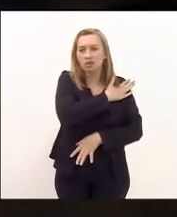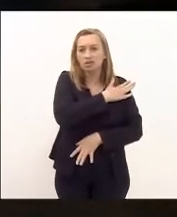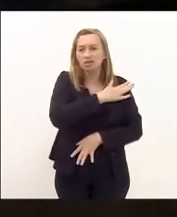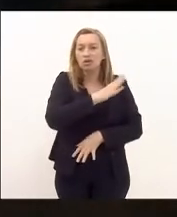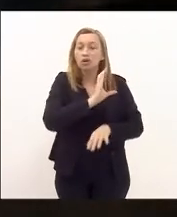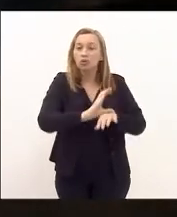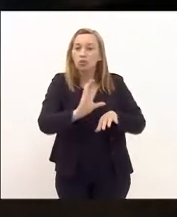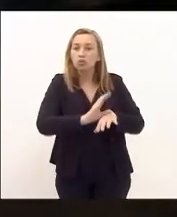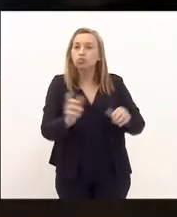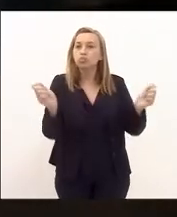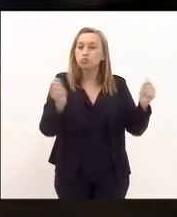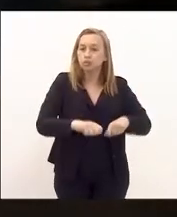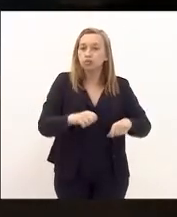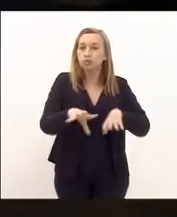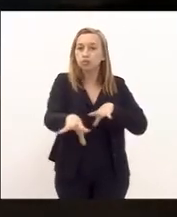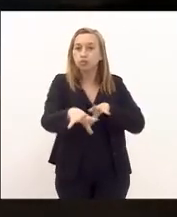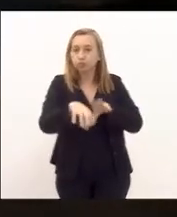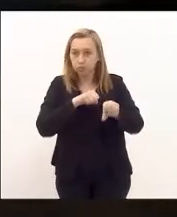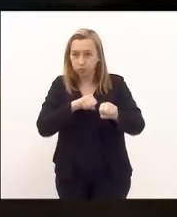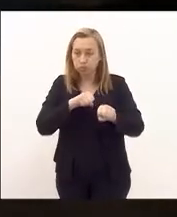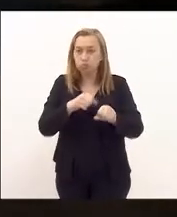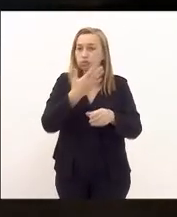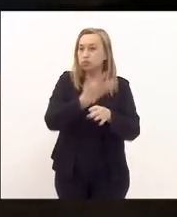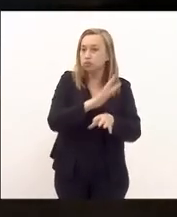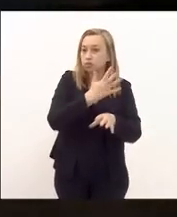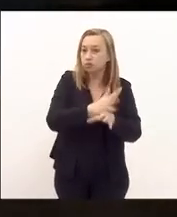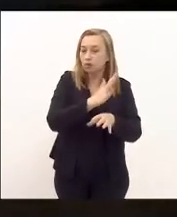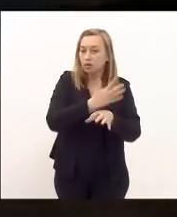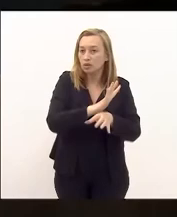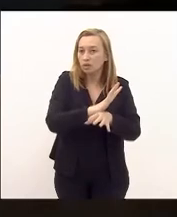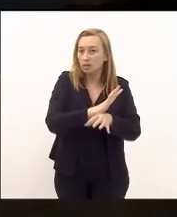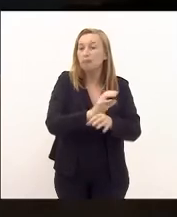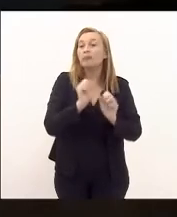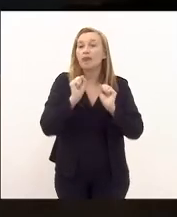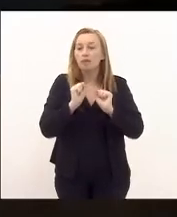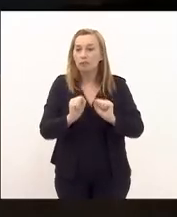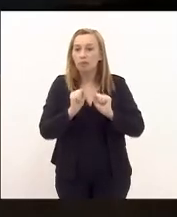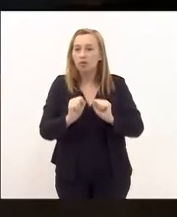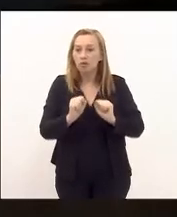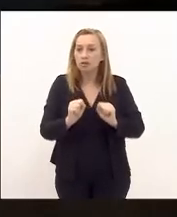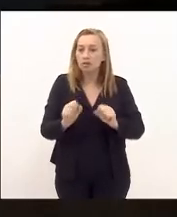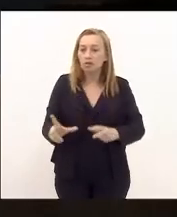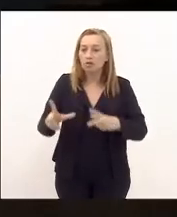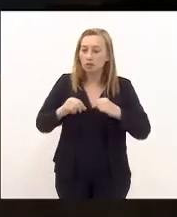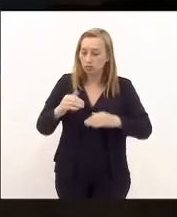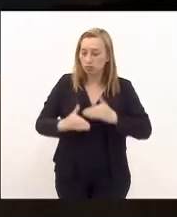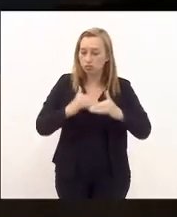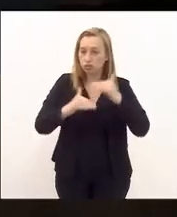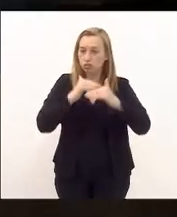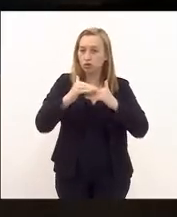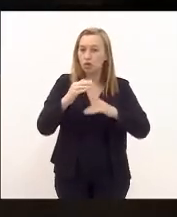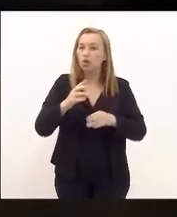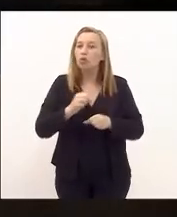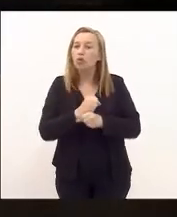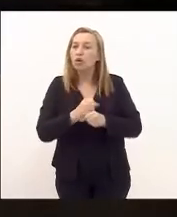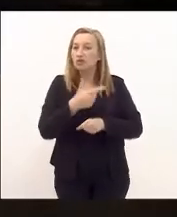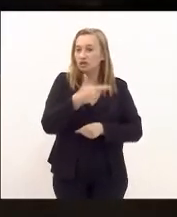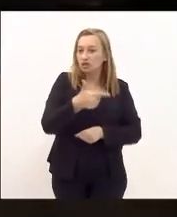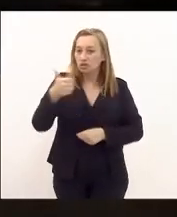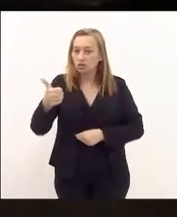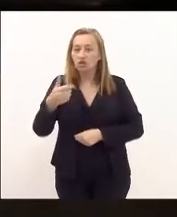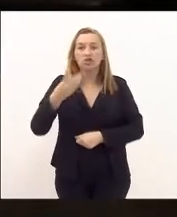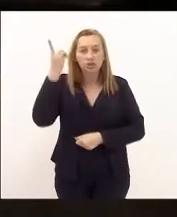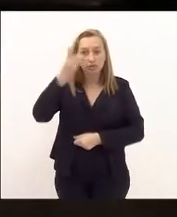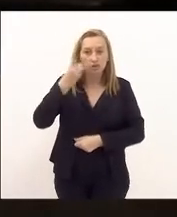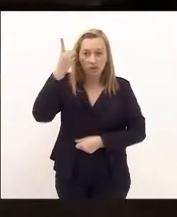cursos de capacitação, formação, treinamento e que possam, por mérito, progredir. Então, no ano de 22, deputado